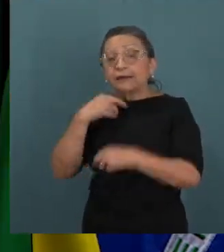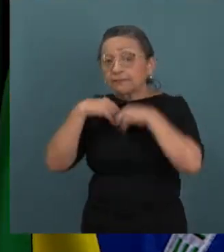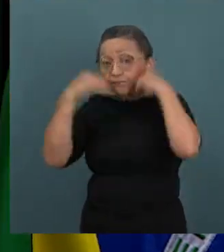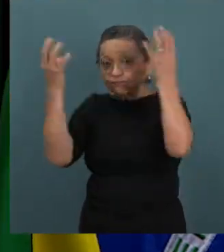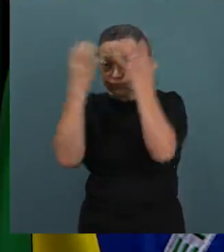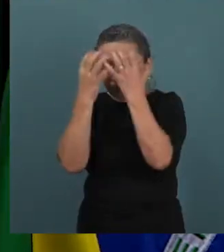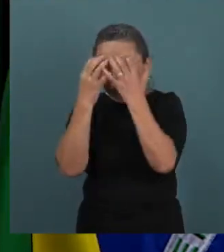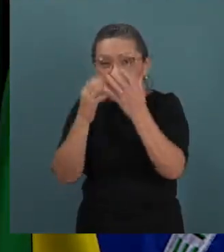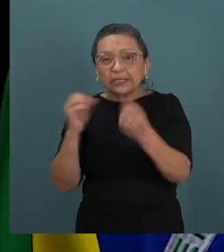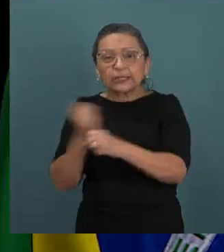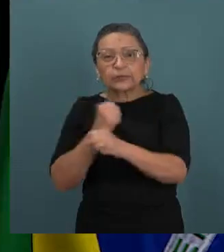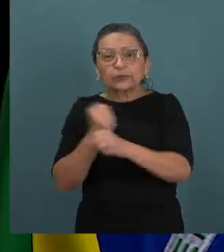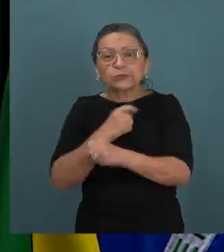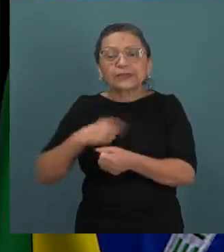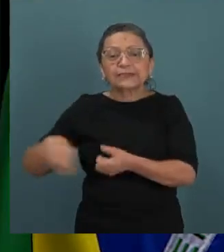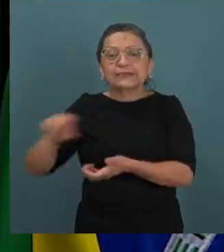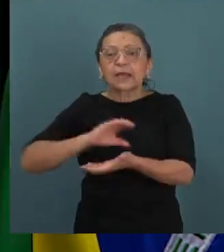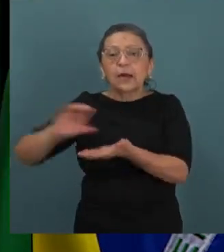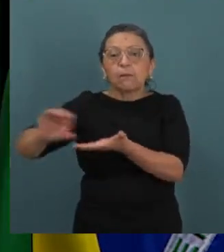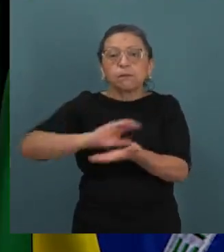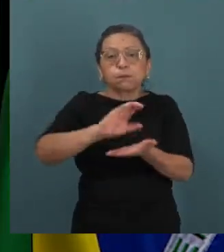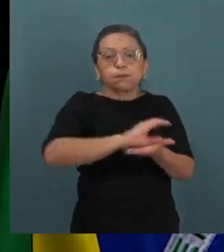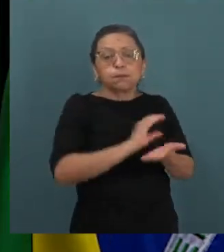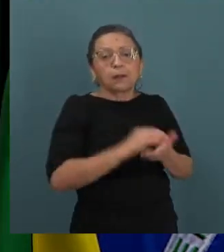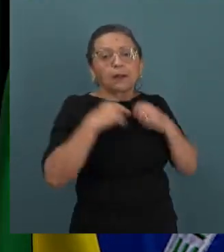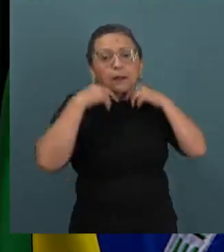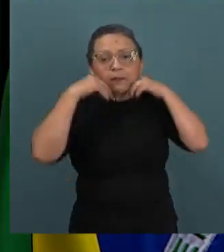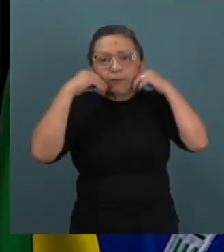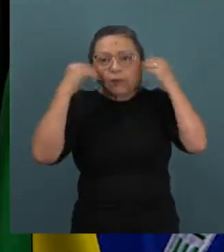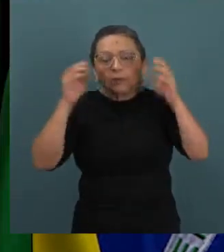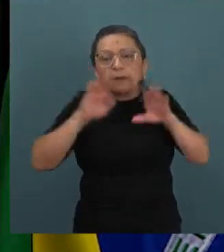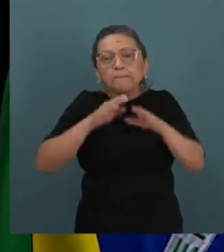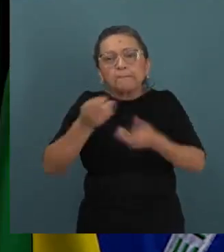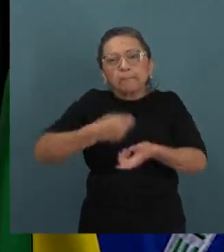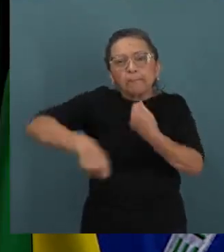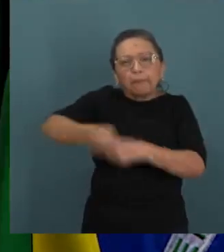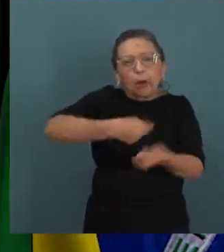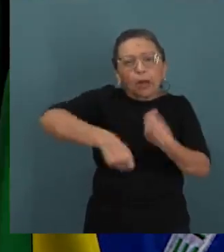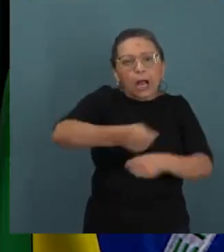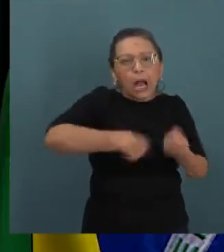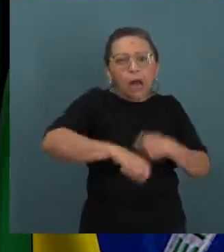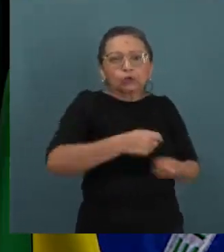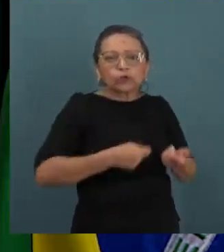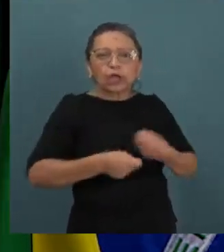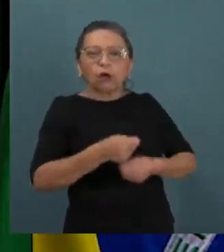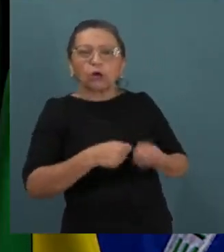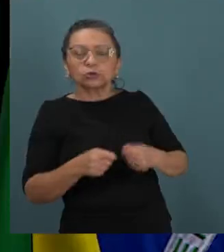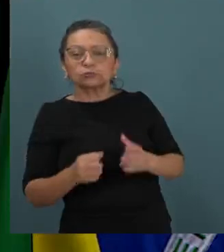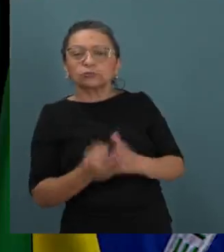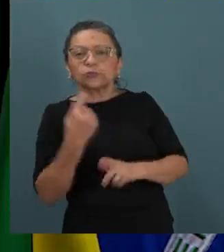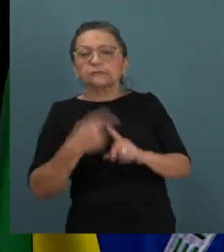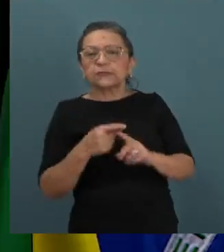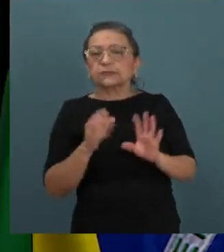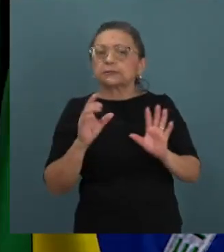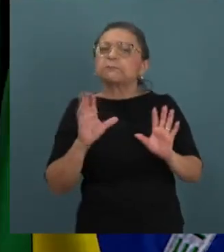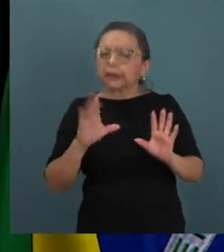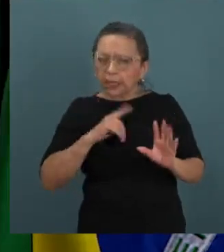indústria das emendas, um vergonhoso balcão de negócios, muitas vezes, tem